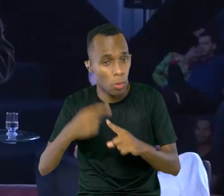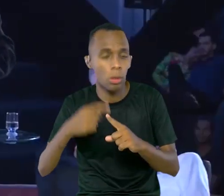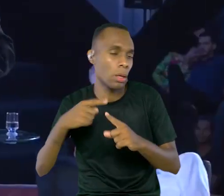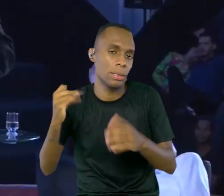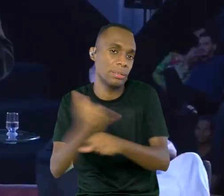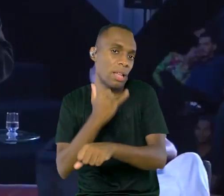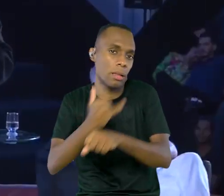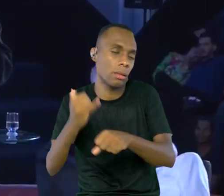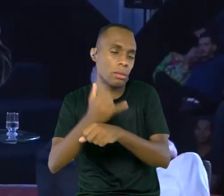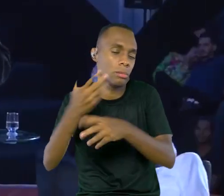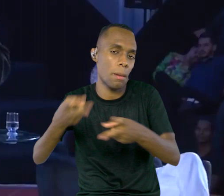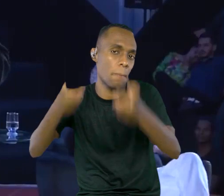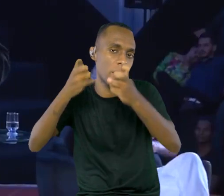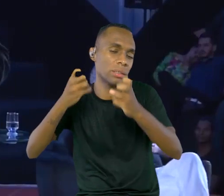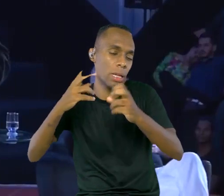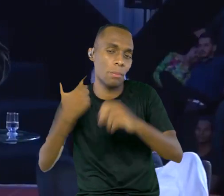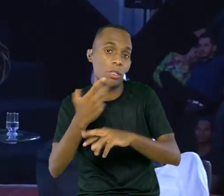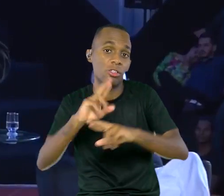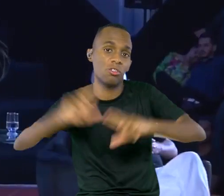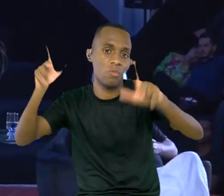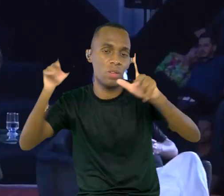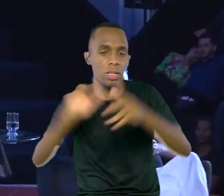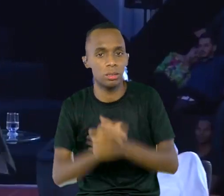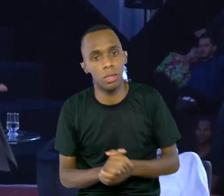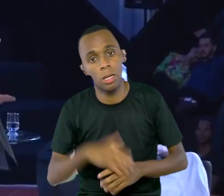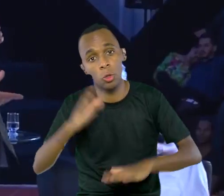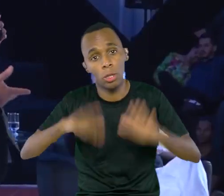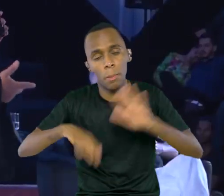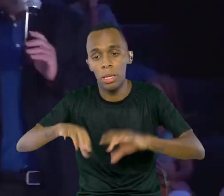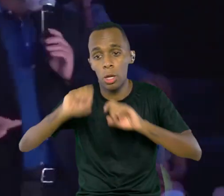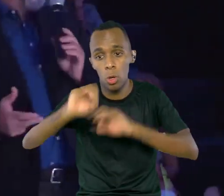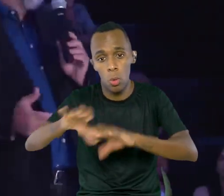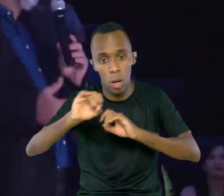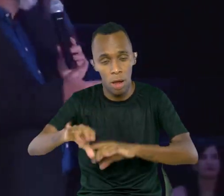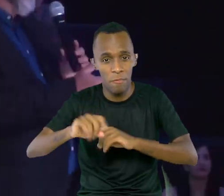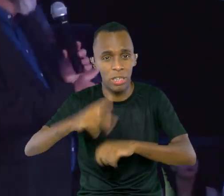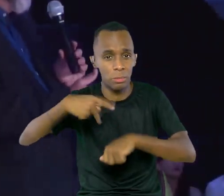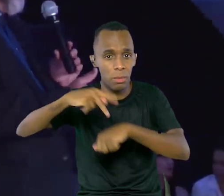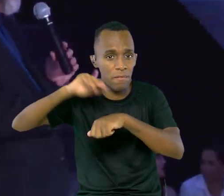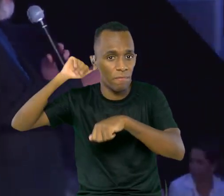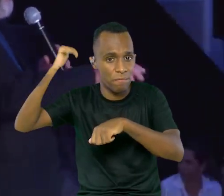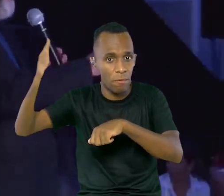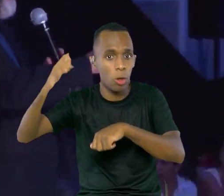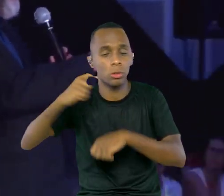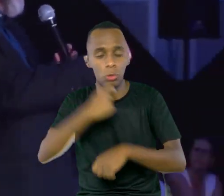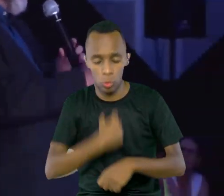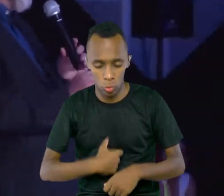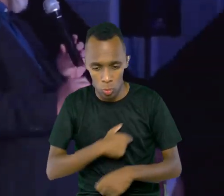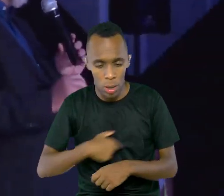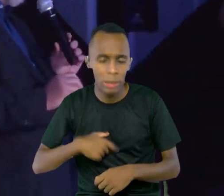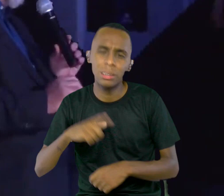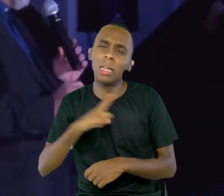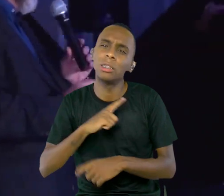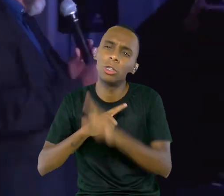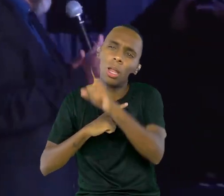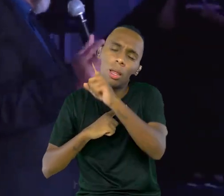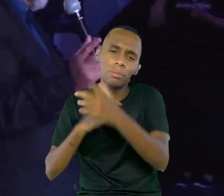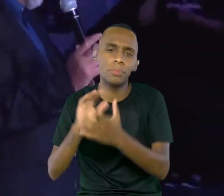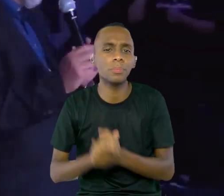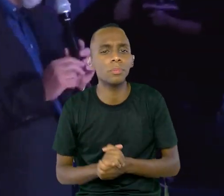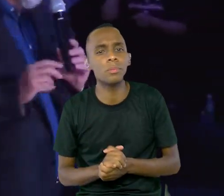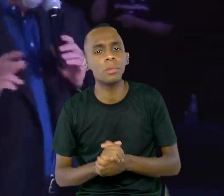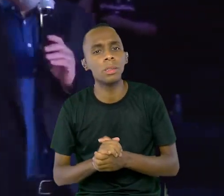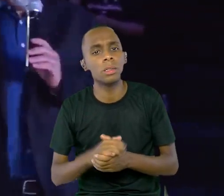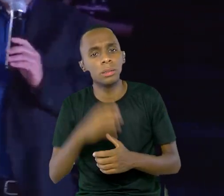gente porque enxerga de outro modo. Aliás, eu às vezes dei aula na Suécia. E a primeira vez que eu fui à Suécia, eu